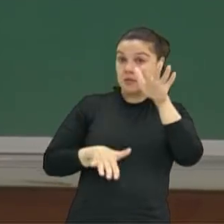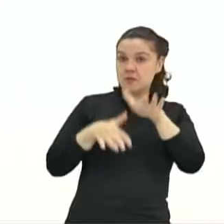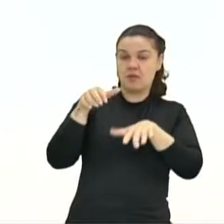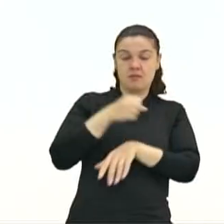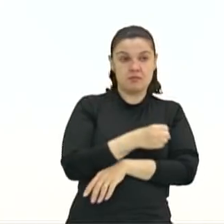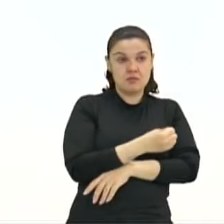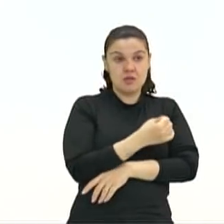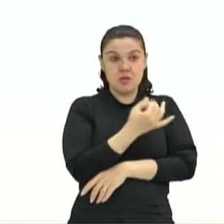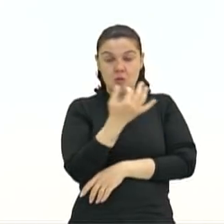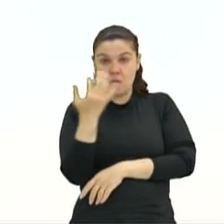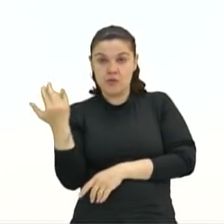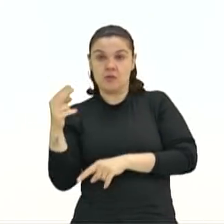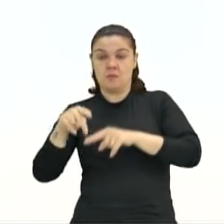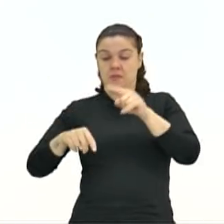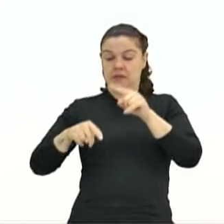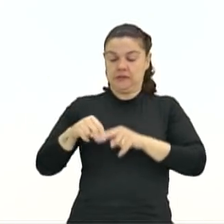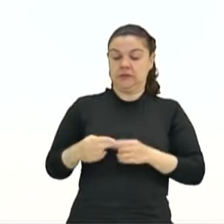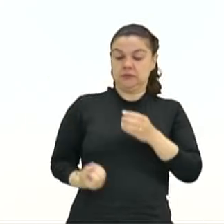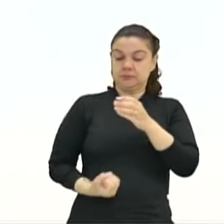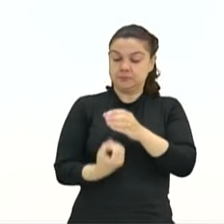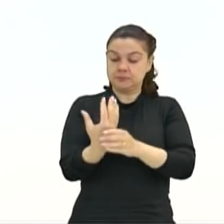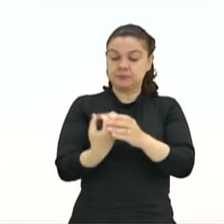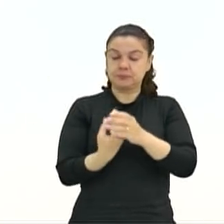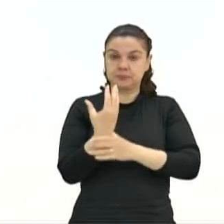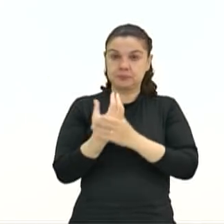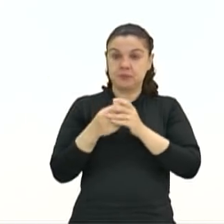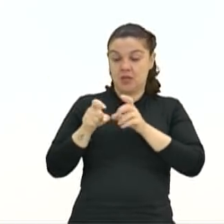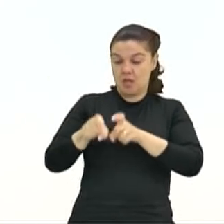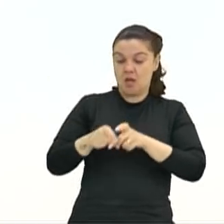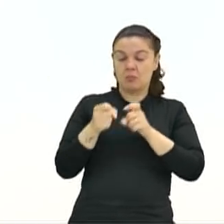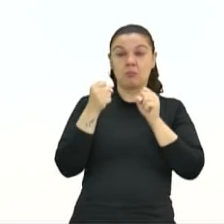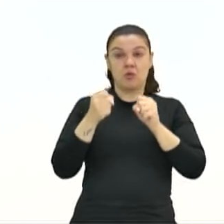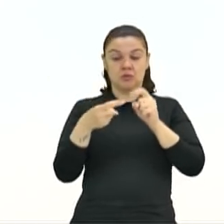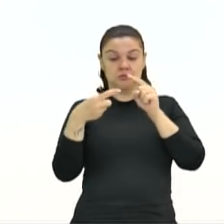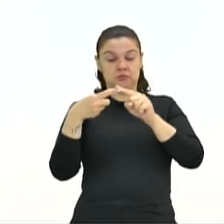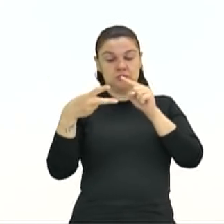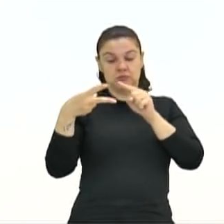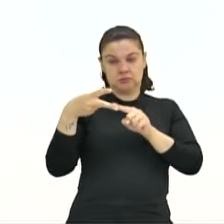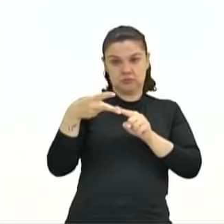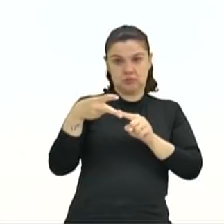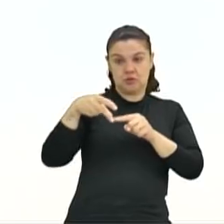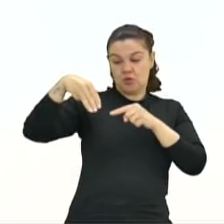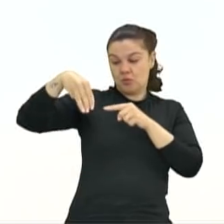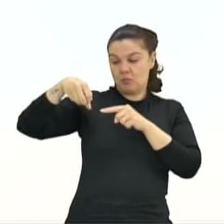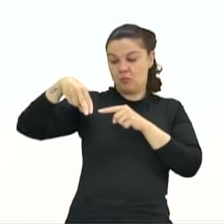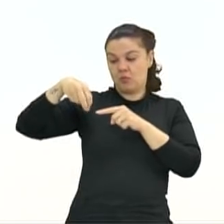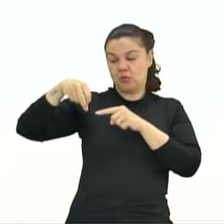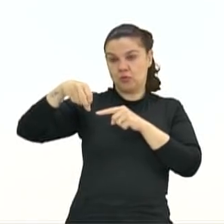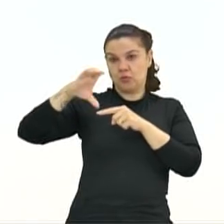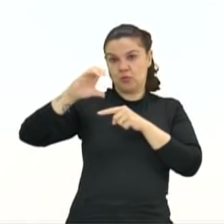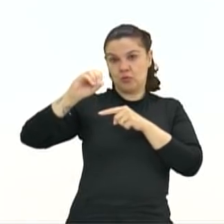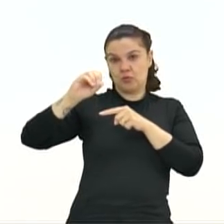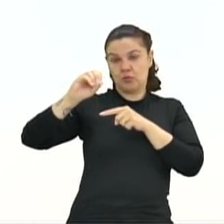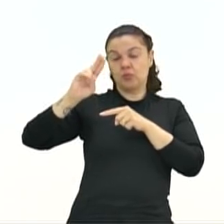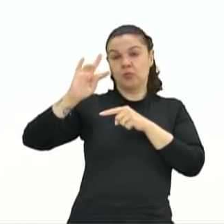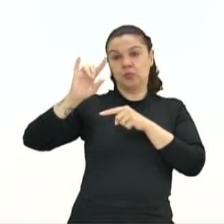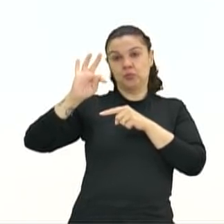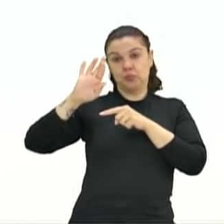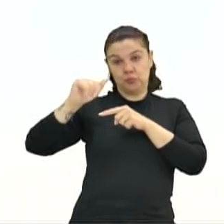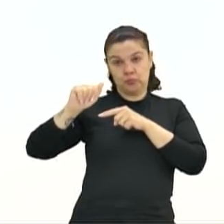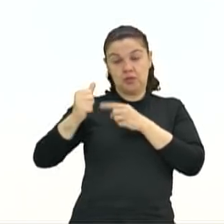Dependendo da quantidade de produtos plantados, a agricultura pode ser de dois tipos: monocultura e